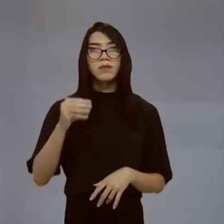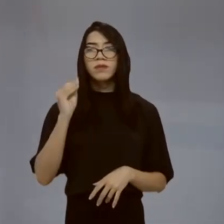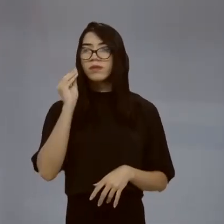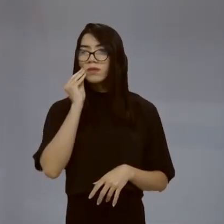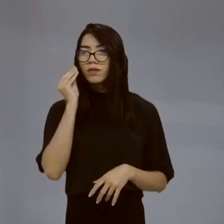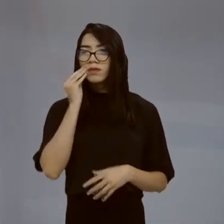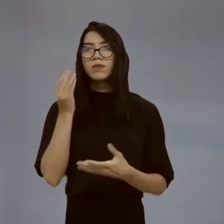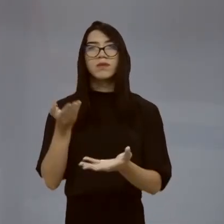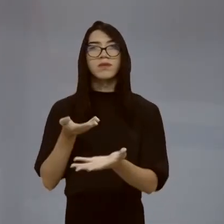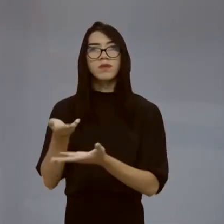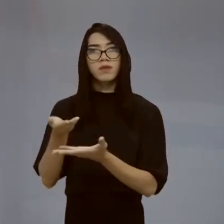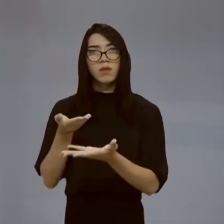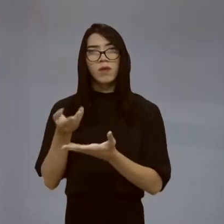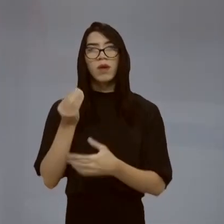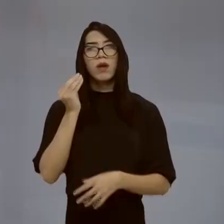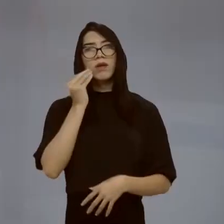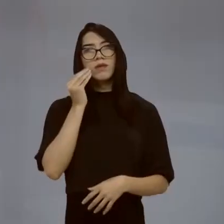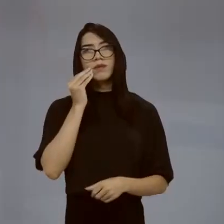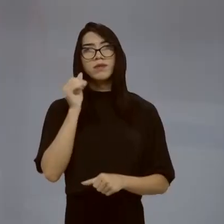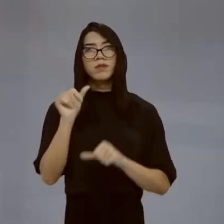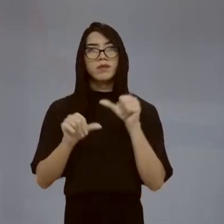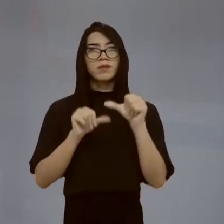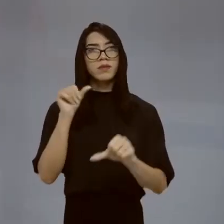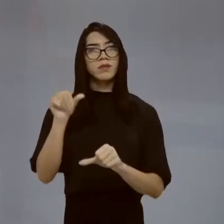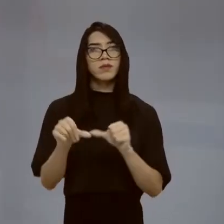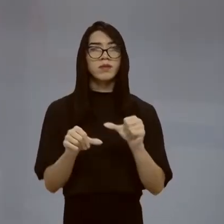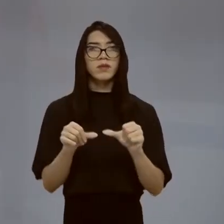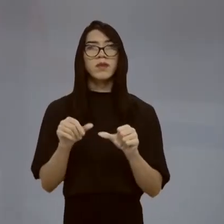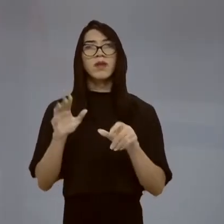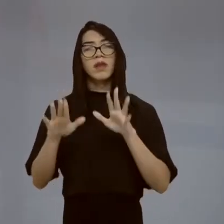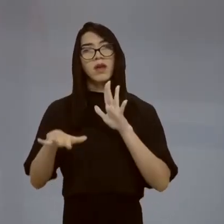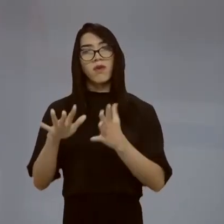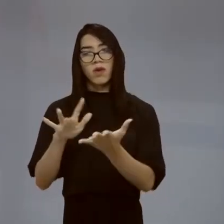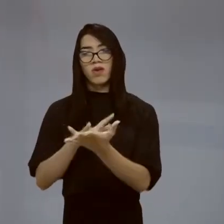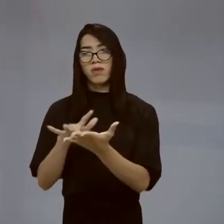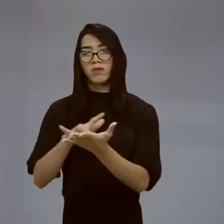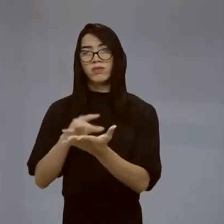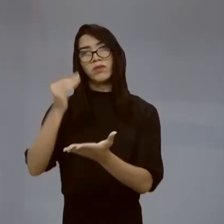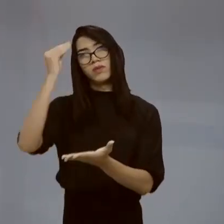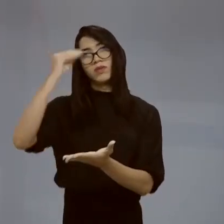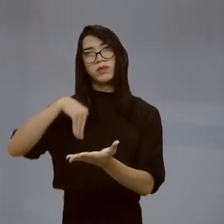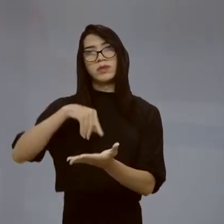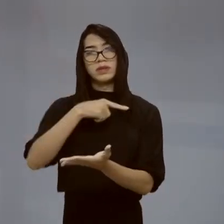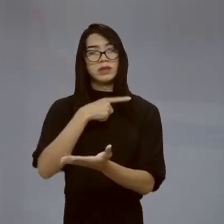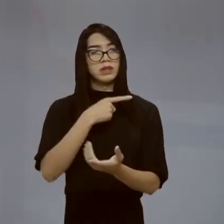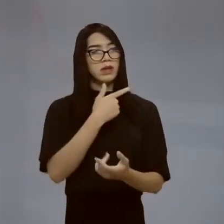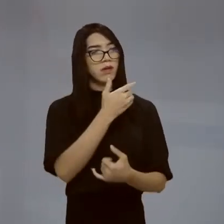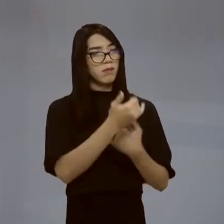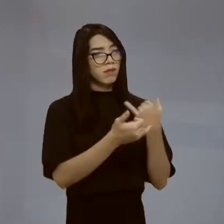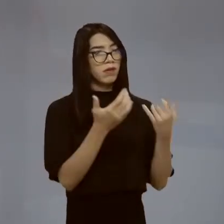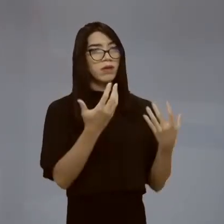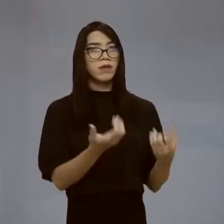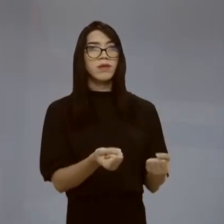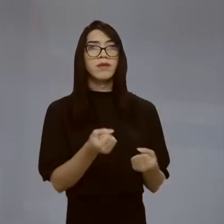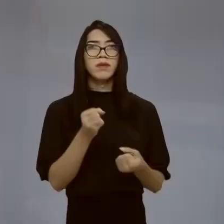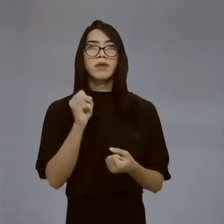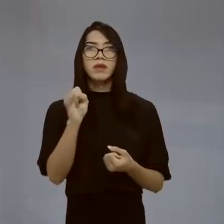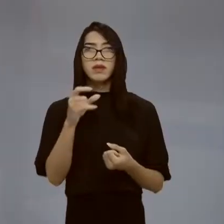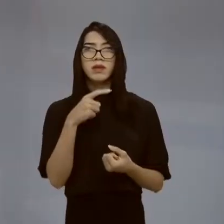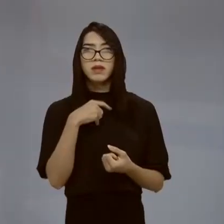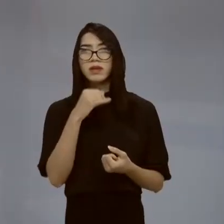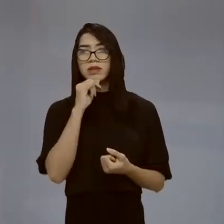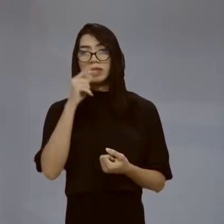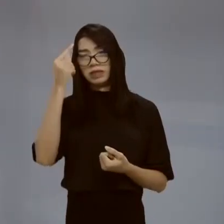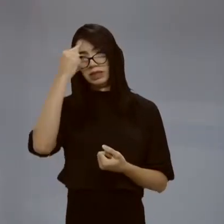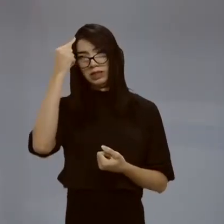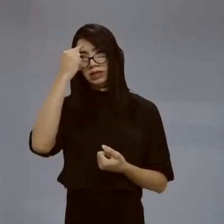troca pela brincadeira, né? E a troca, ela acontece, né? Quando a criança ainda não está ali naquele estágio realmente mais